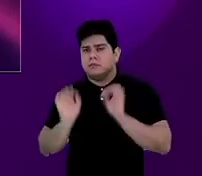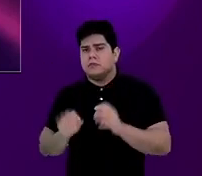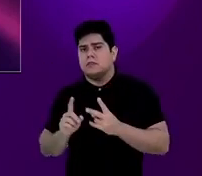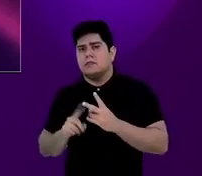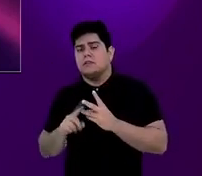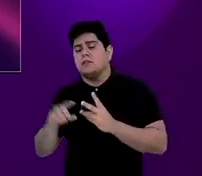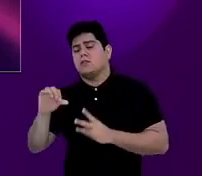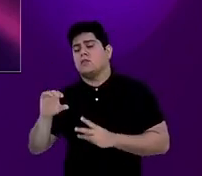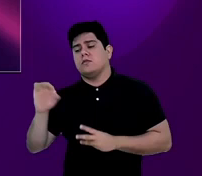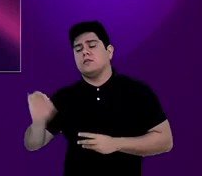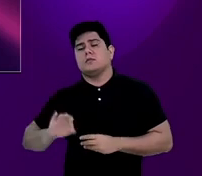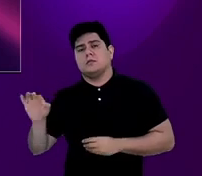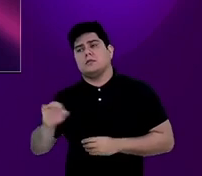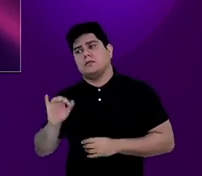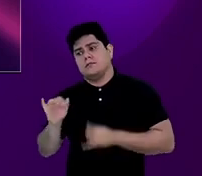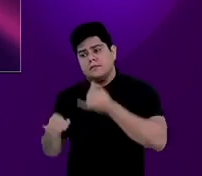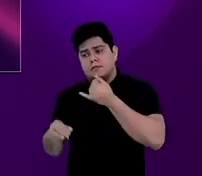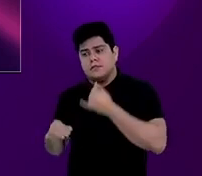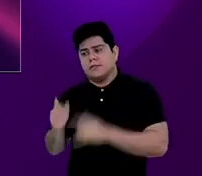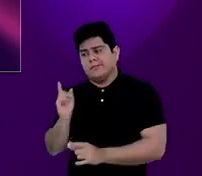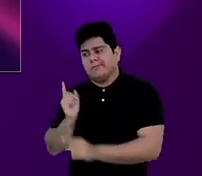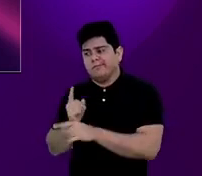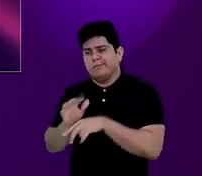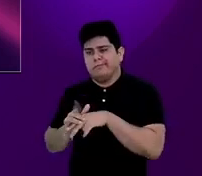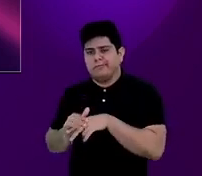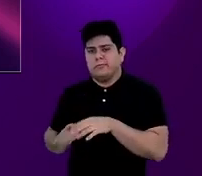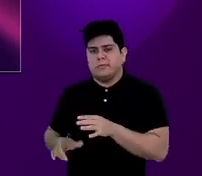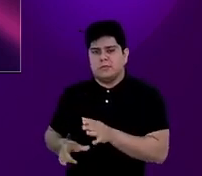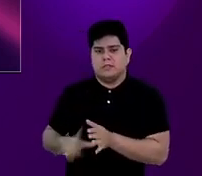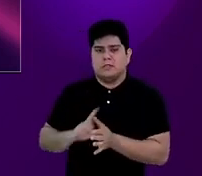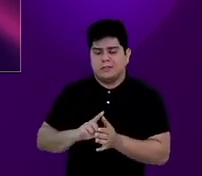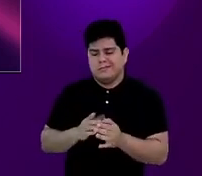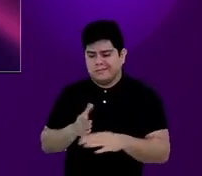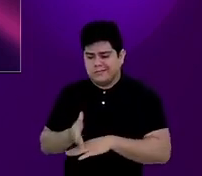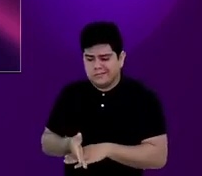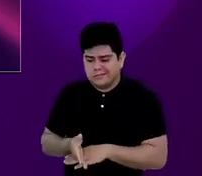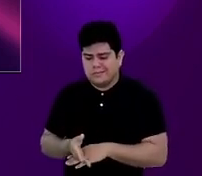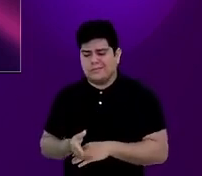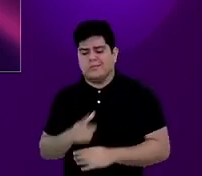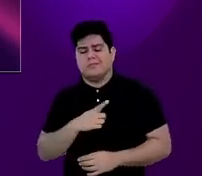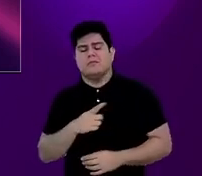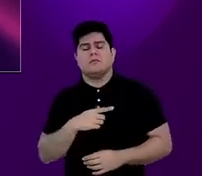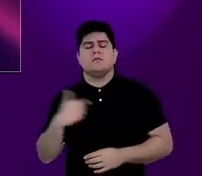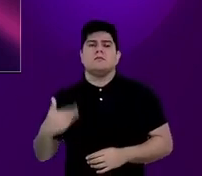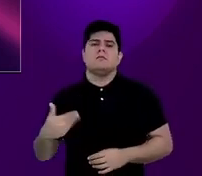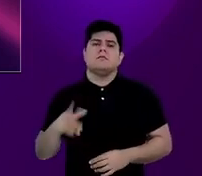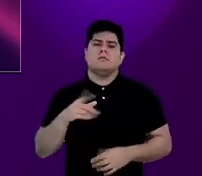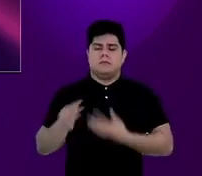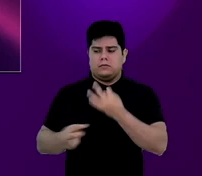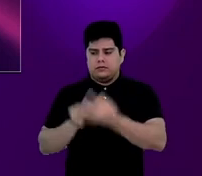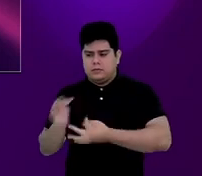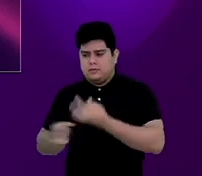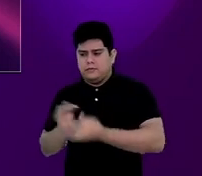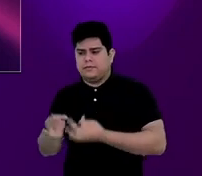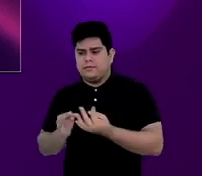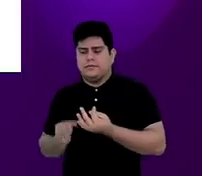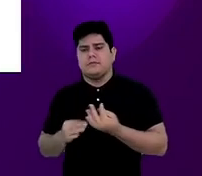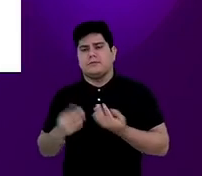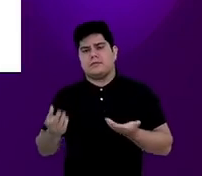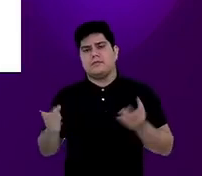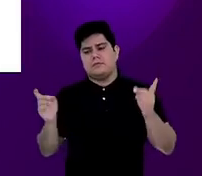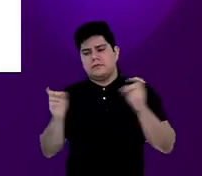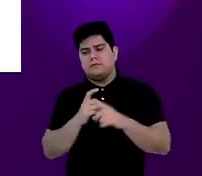mulheres que tenham, infelizmente, ainda o diagnóstico de lesões pré-invasivas ou invasivas, elas venham a ser tratadas, e principalmente os pacientes com